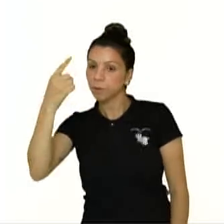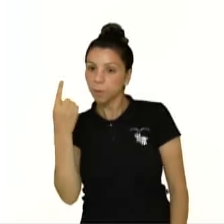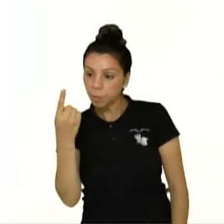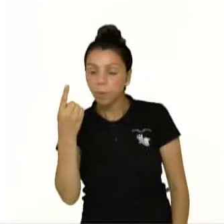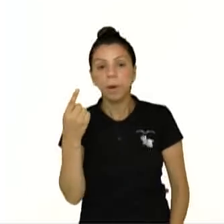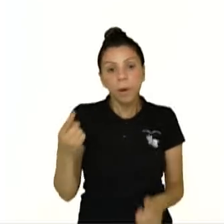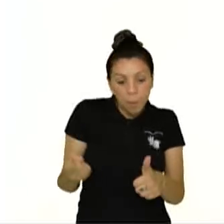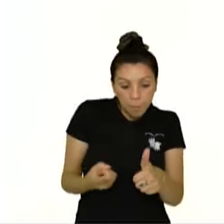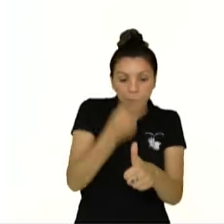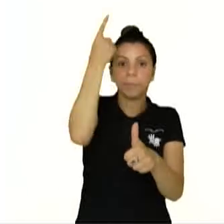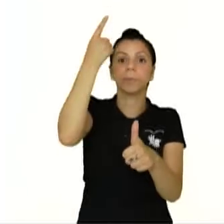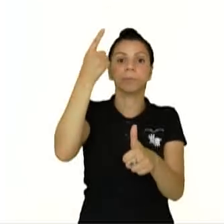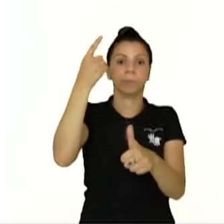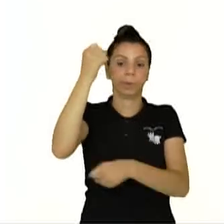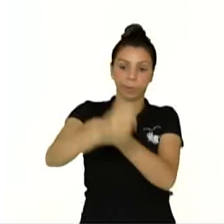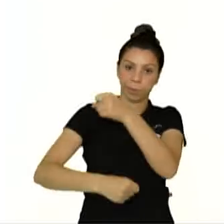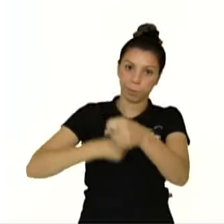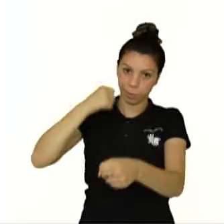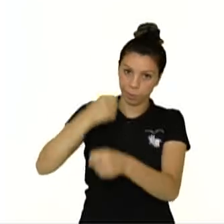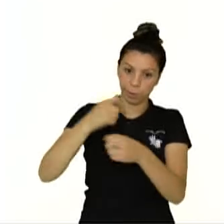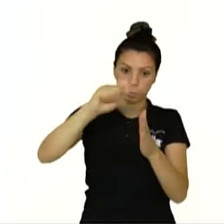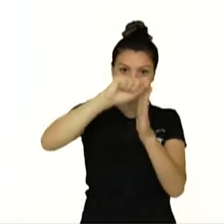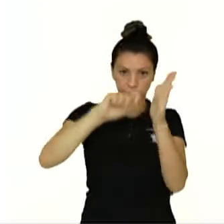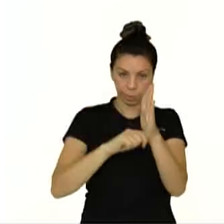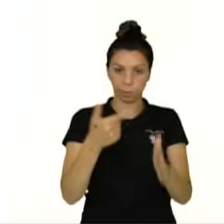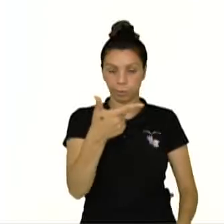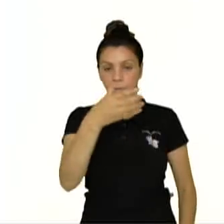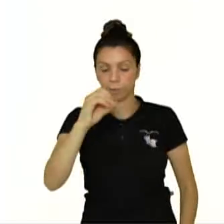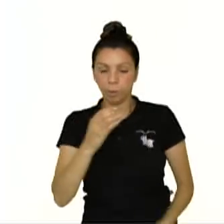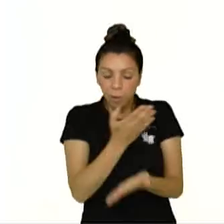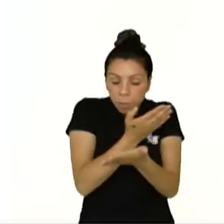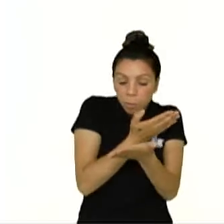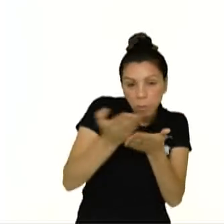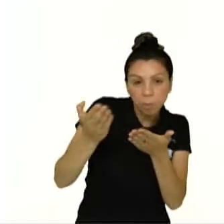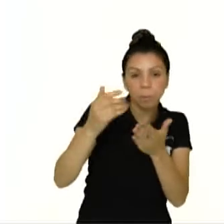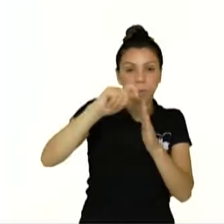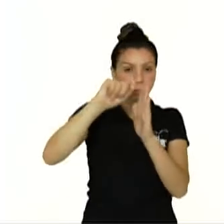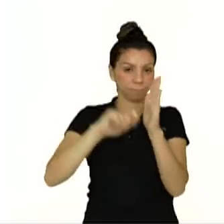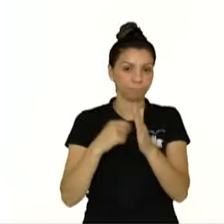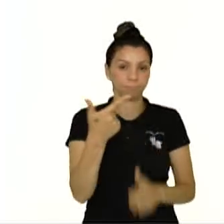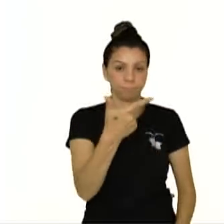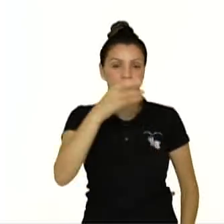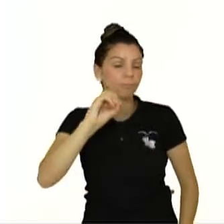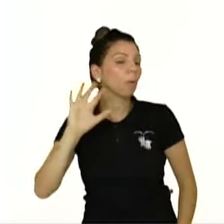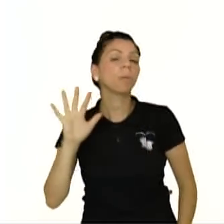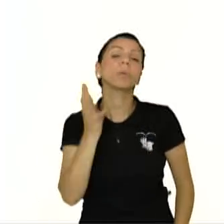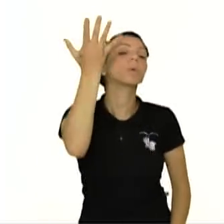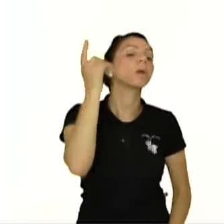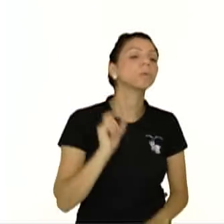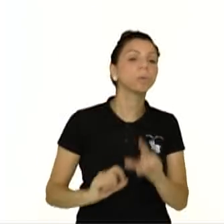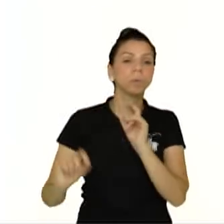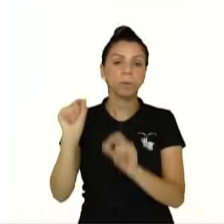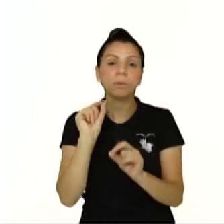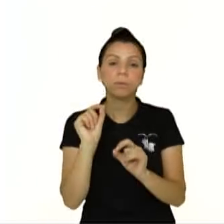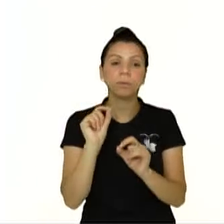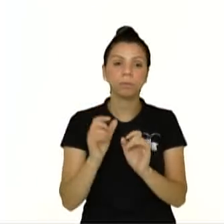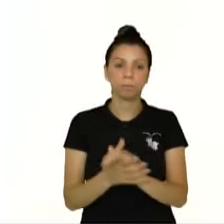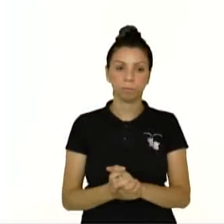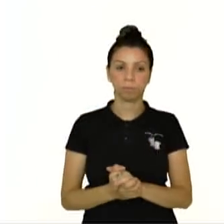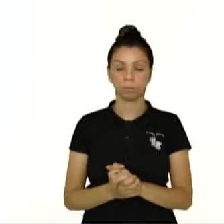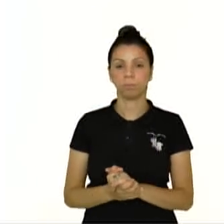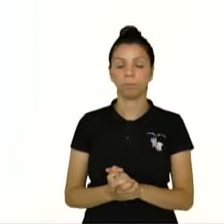ano do século XX, certo? Então, no começo do século XX, o que vai acontecer? Olha só,